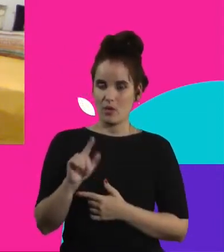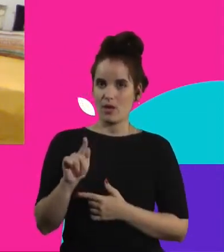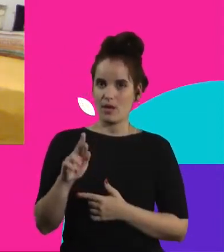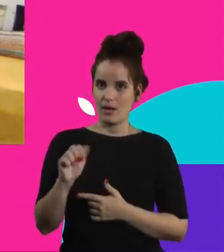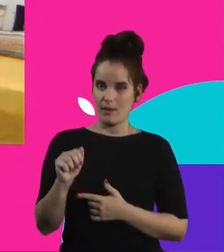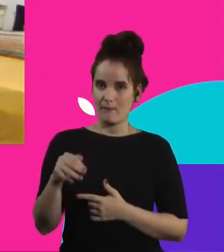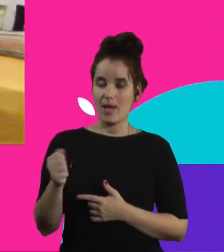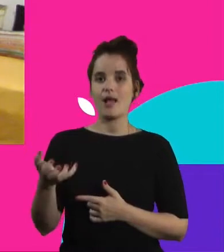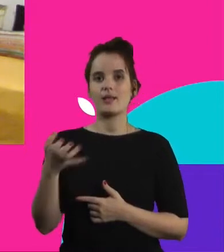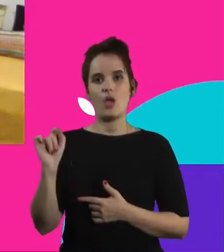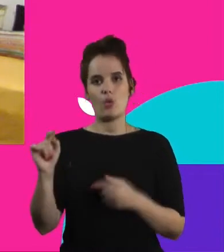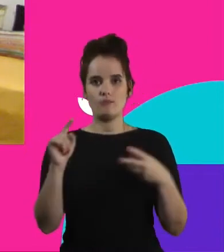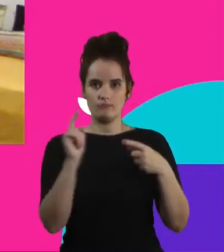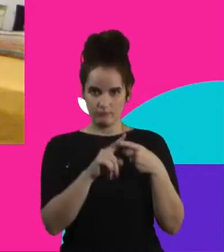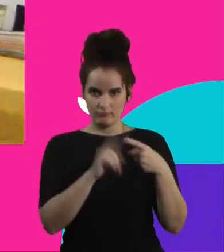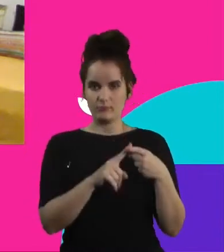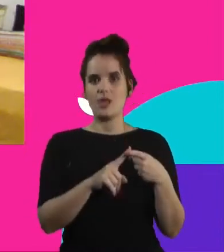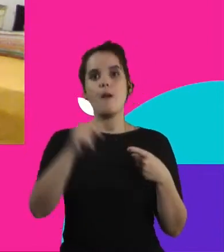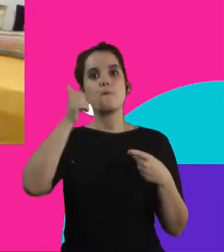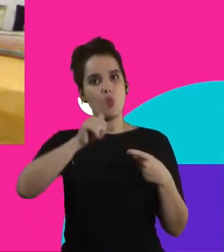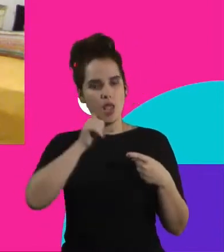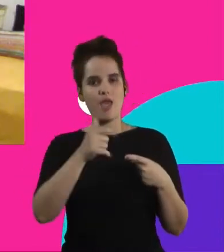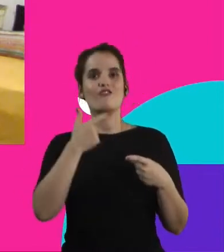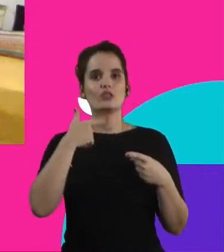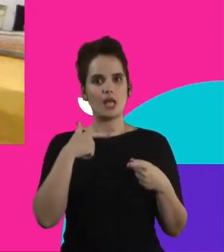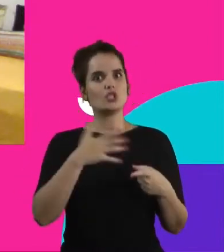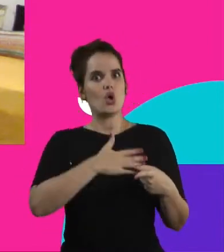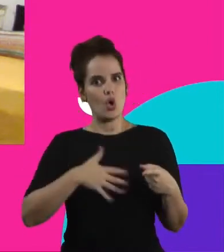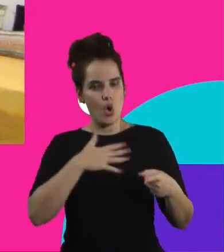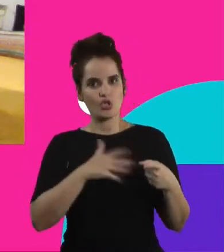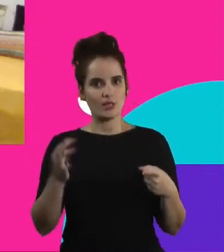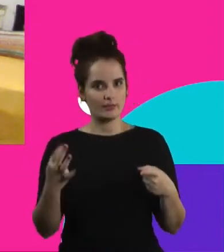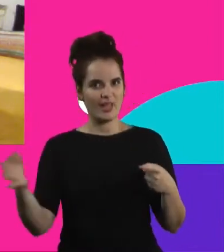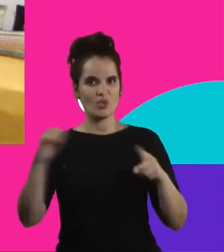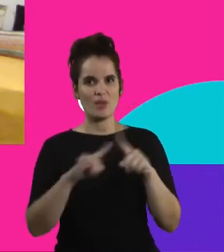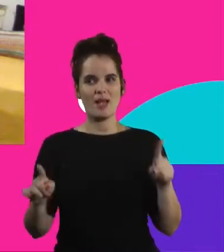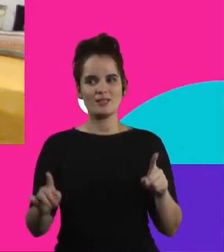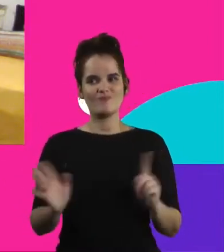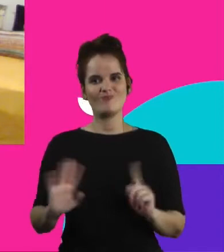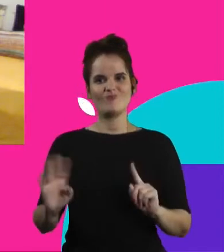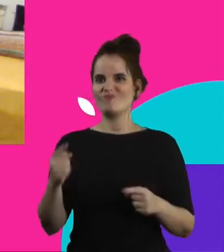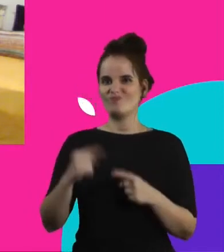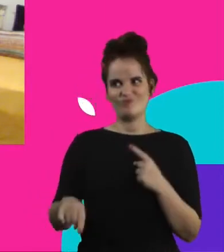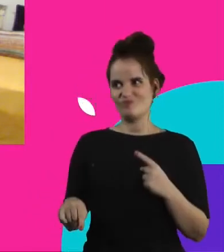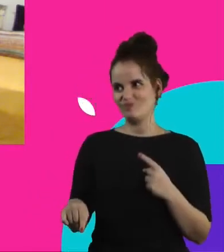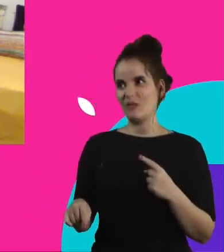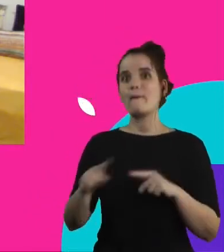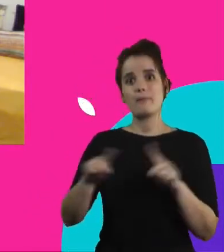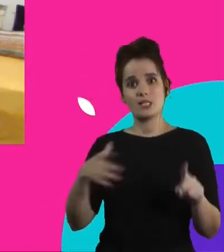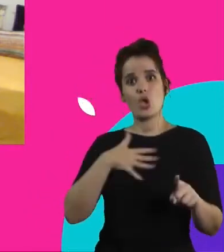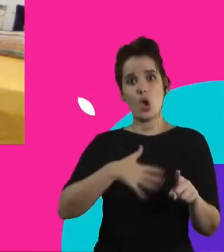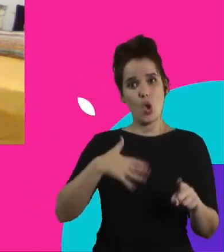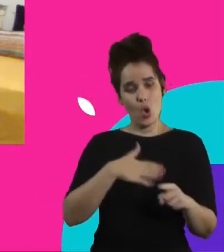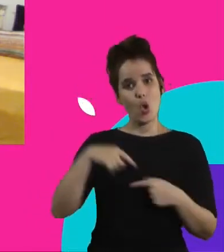focada especificamente em mulheres que sempre quiseram ou gostaram de tecnologia, mas em algum momento elas falaram, isso não serve para mim, E aí